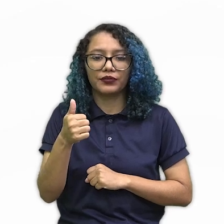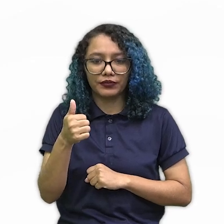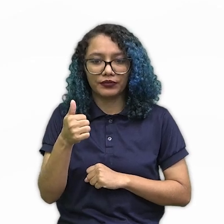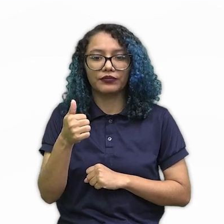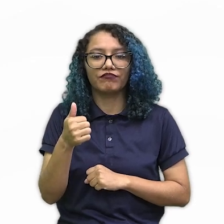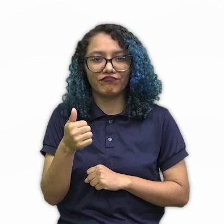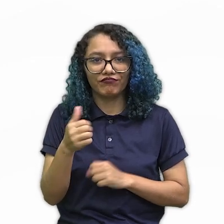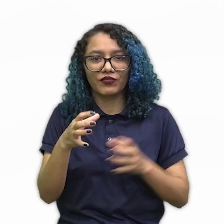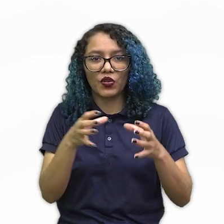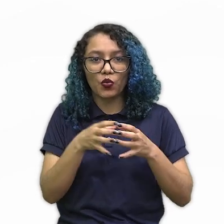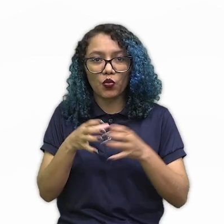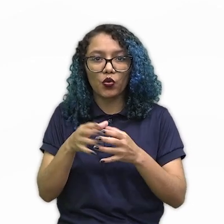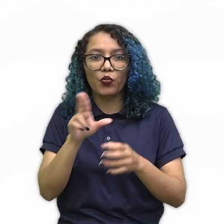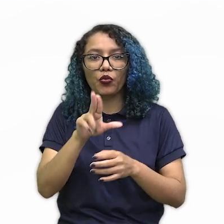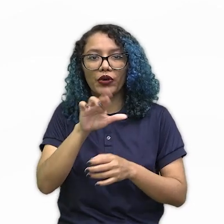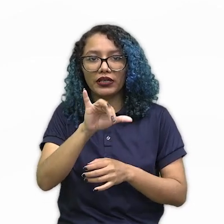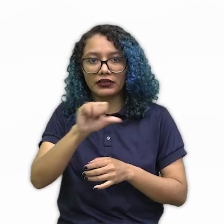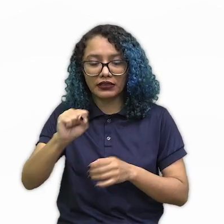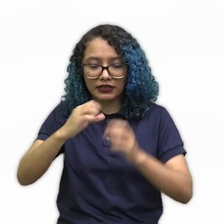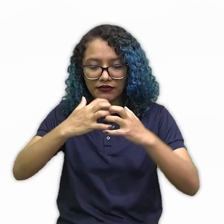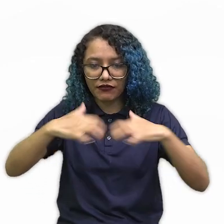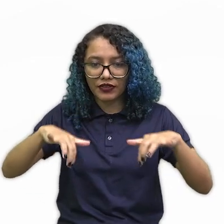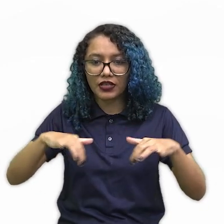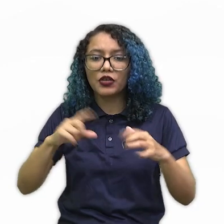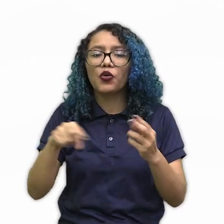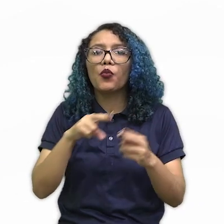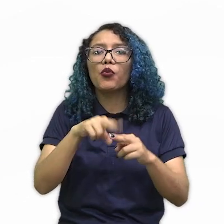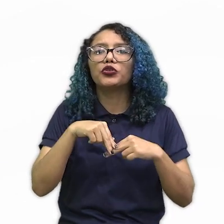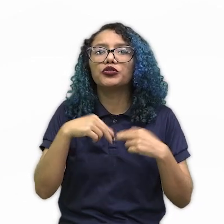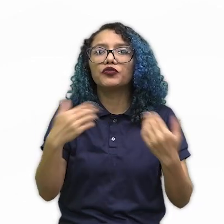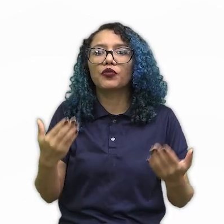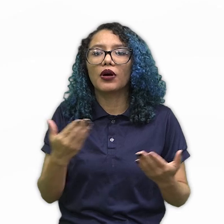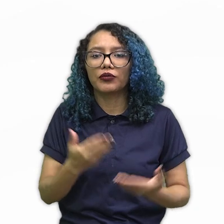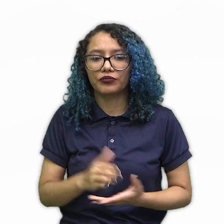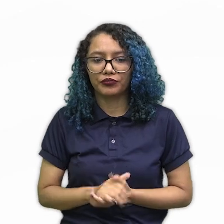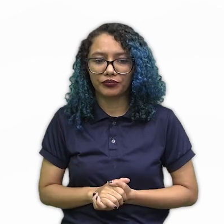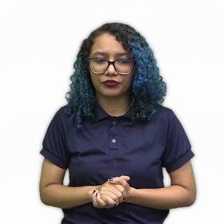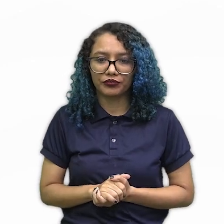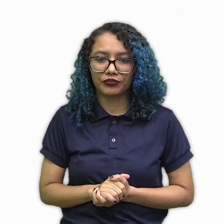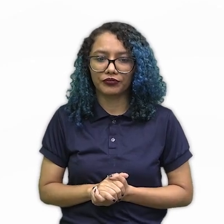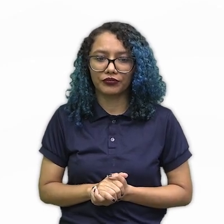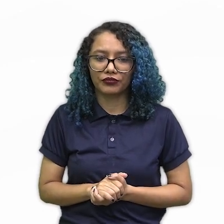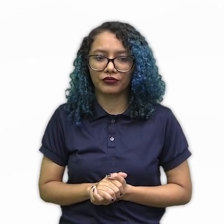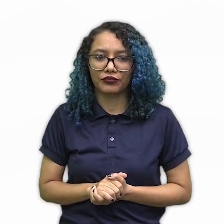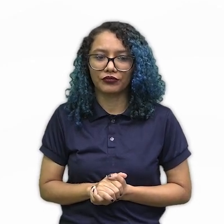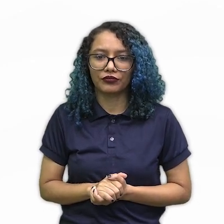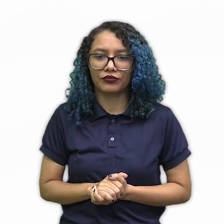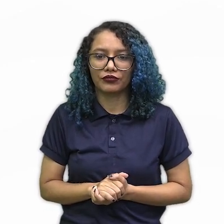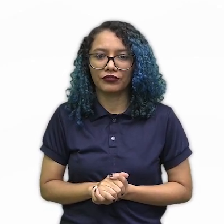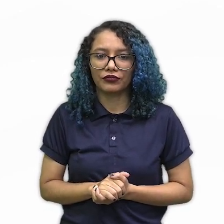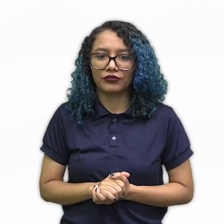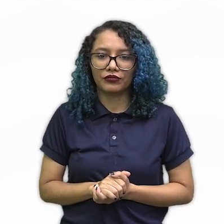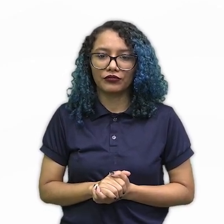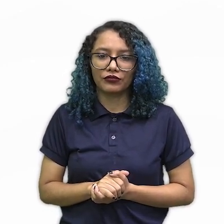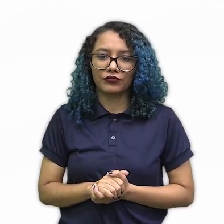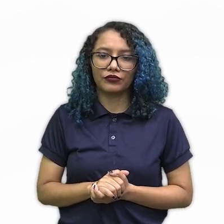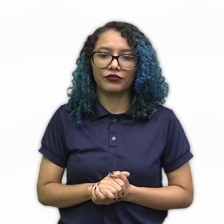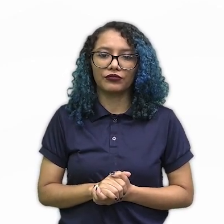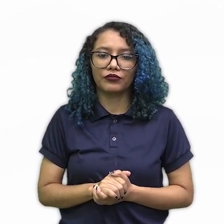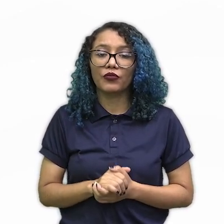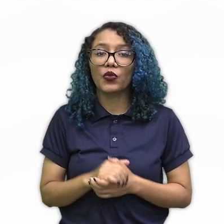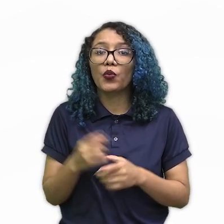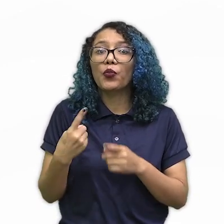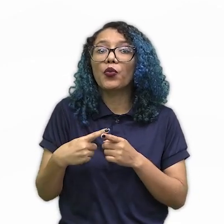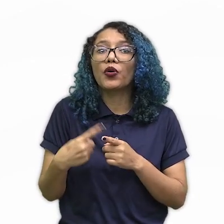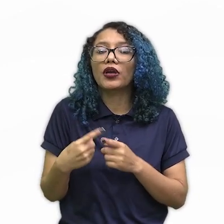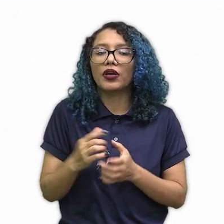1991. Ela chegou ao fim e os motivos foram os seguintes. Esse colapso, né, da ordem geopolítica mundial